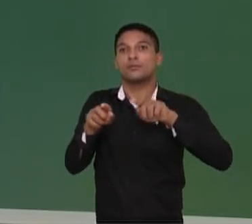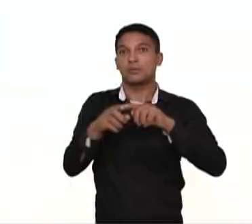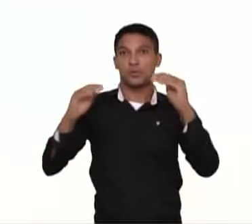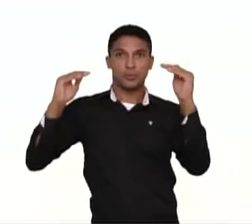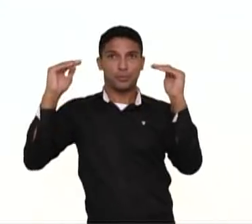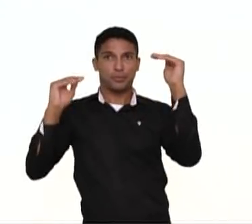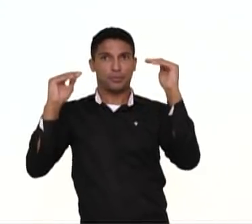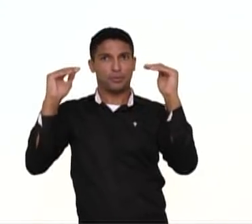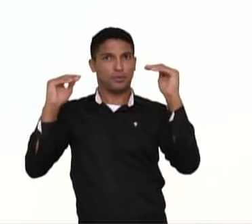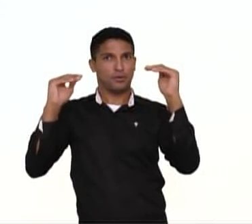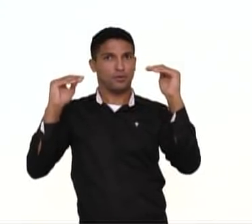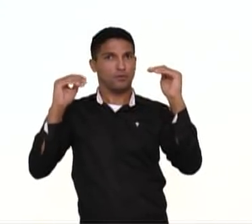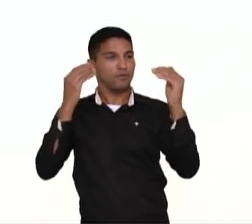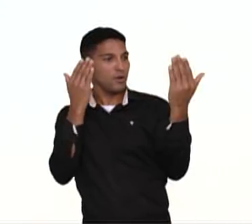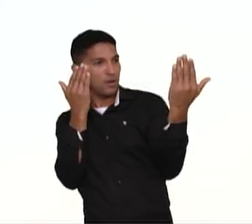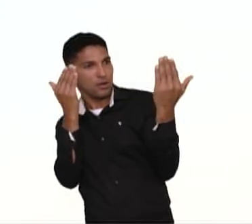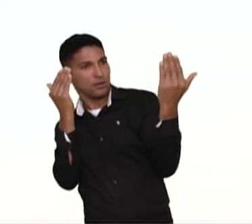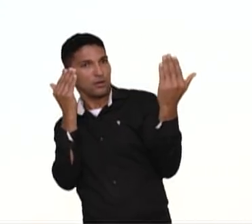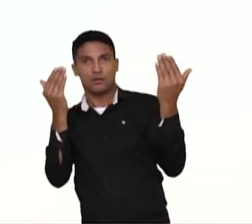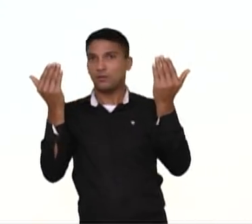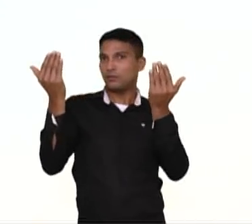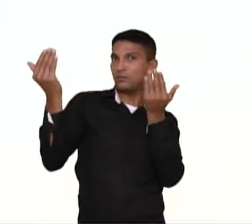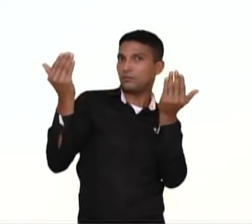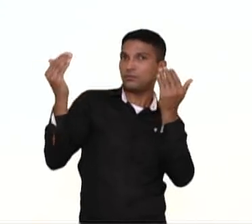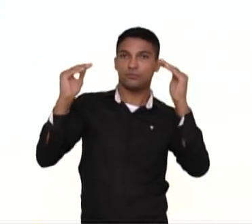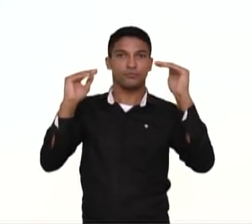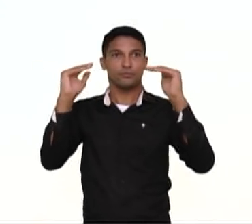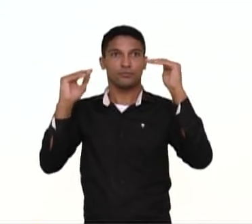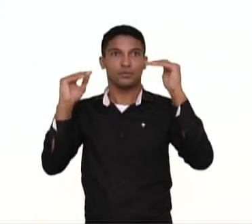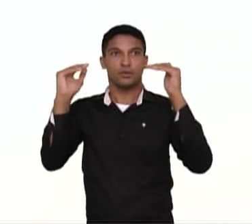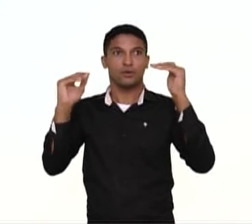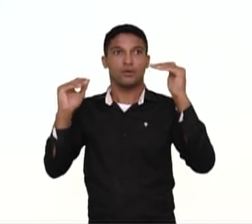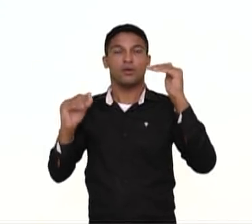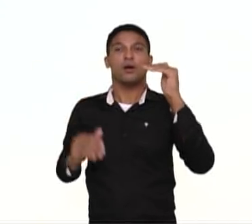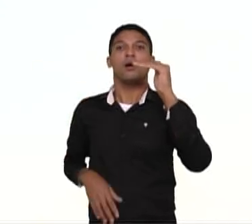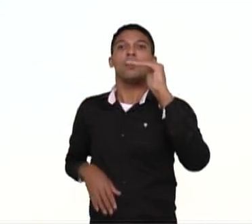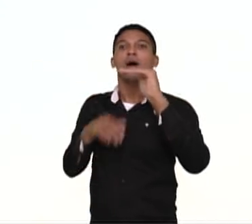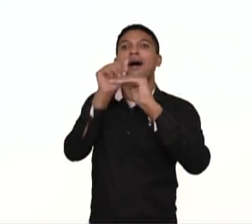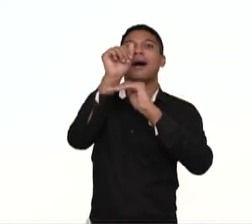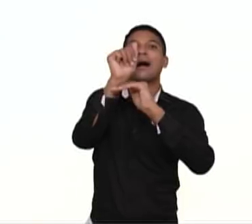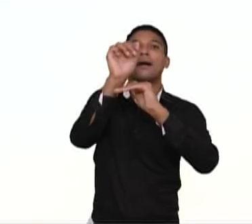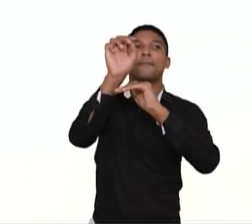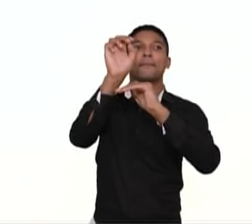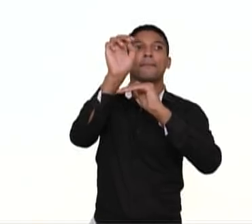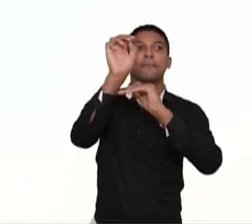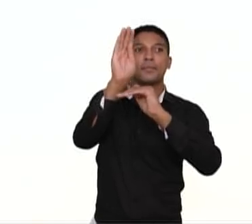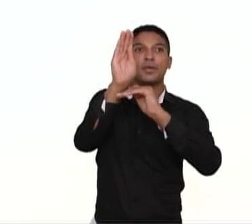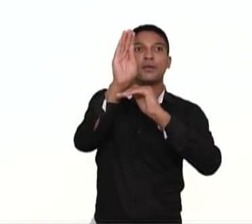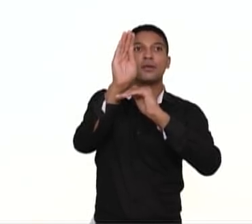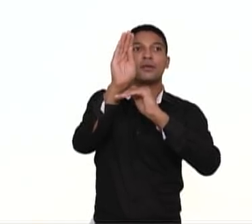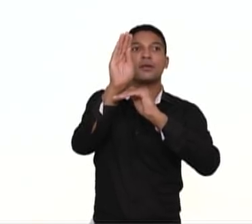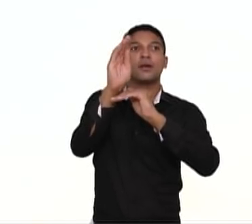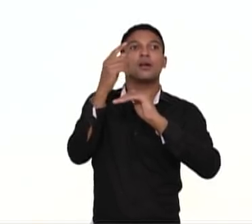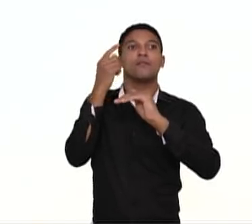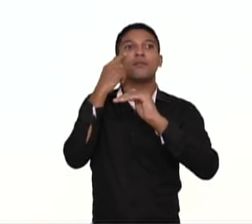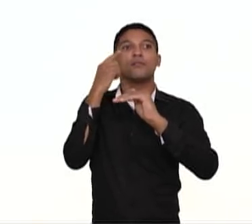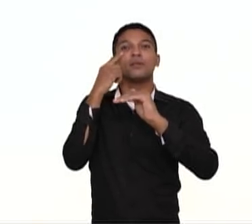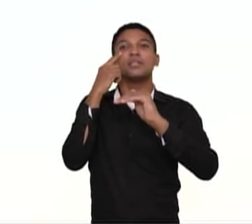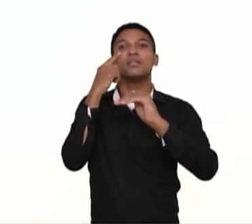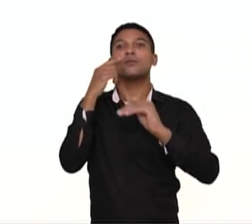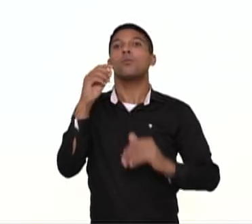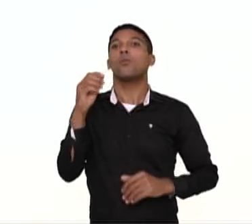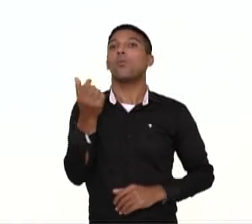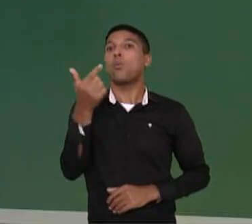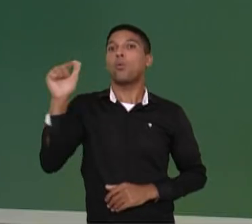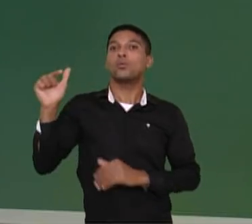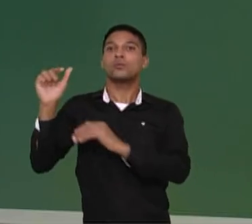medidas, tá bom? Vamos calcular a razão entre o segmento AB e CD. O AB, na nossa régua aqui, tem